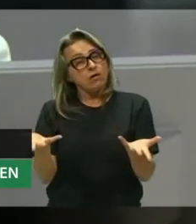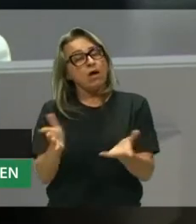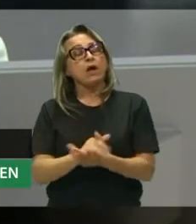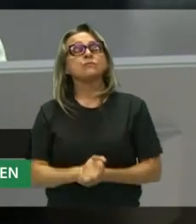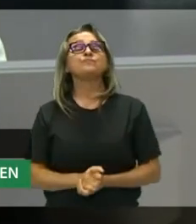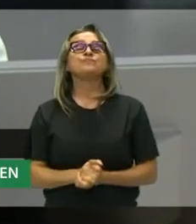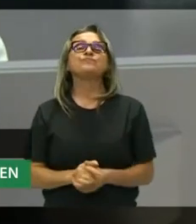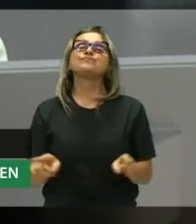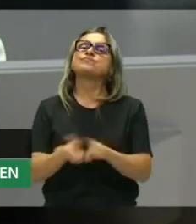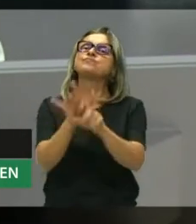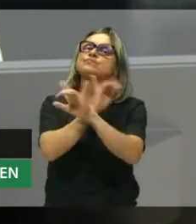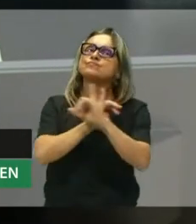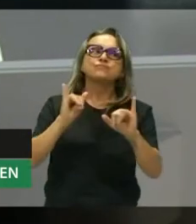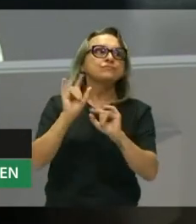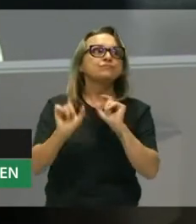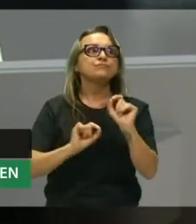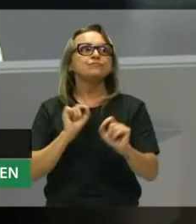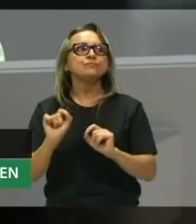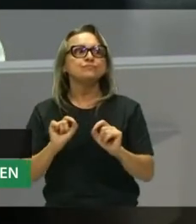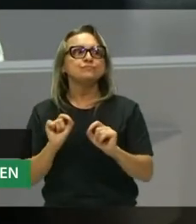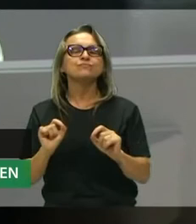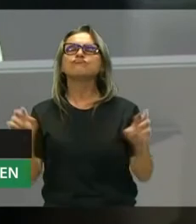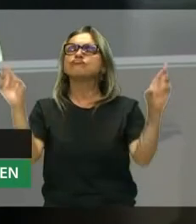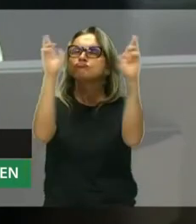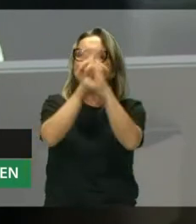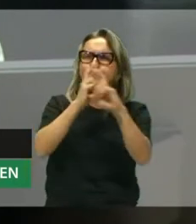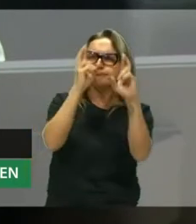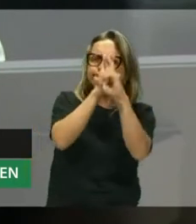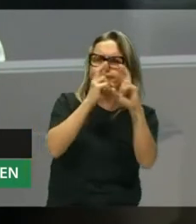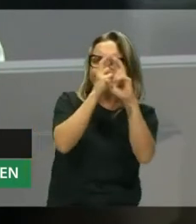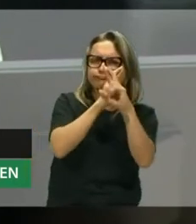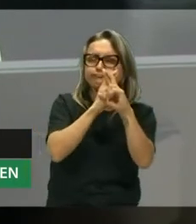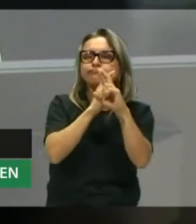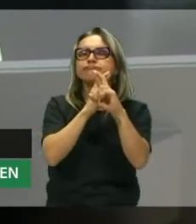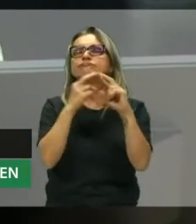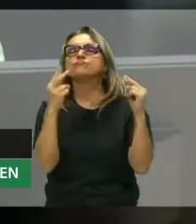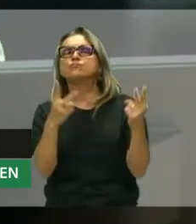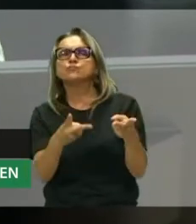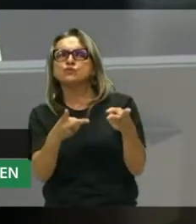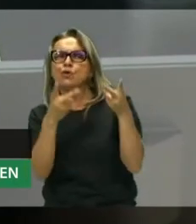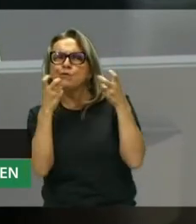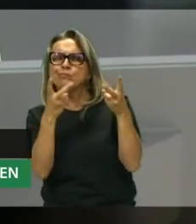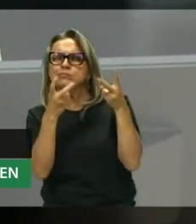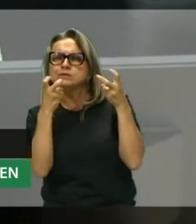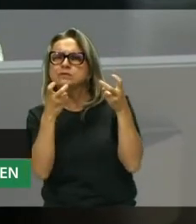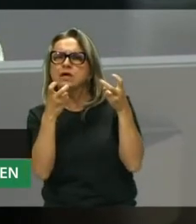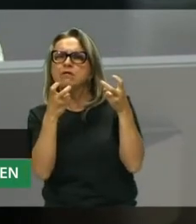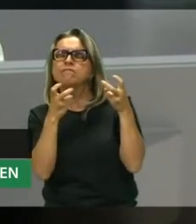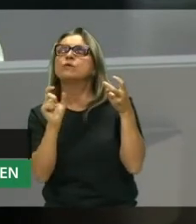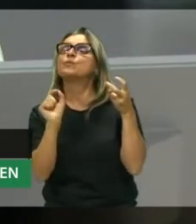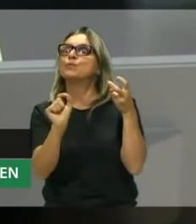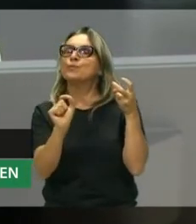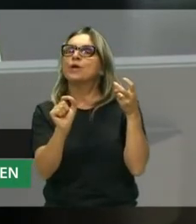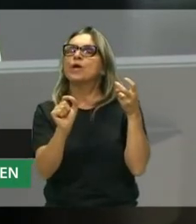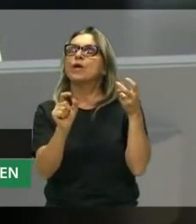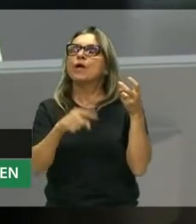Nós, em outras oportunidades, irmã, como observador e do Observatório Social, já